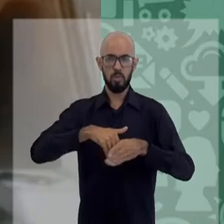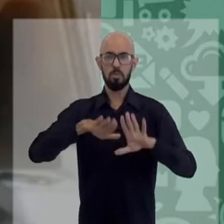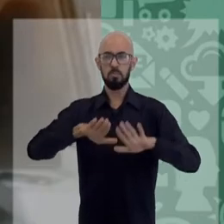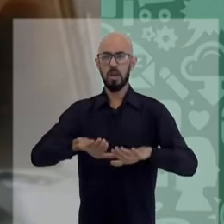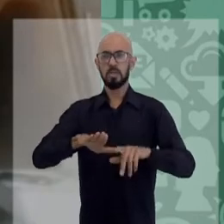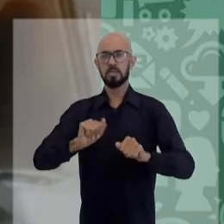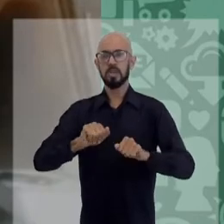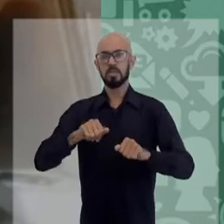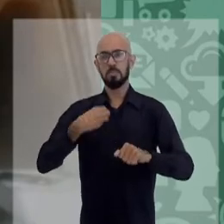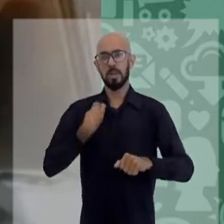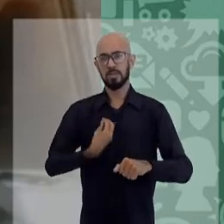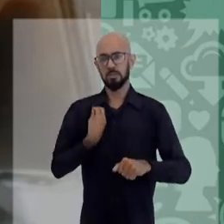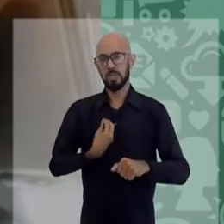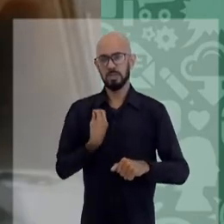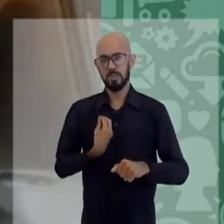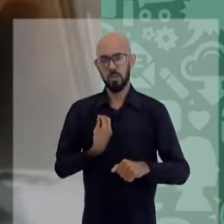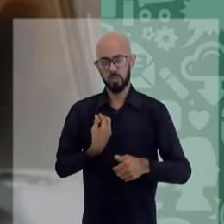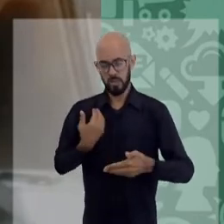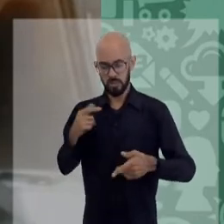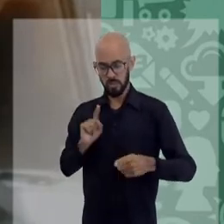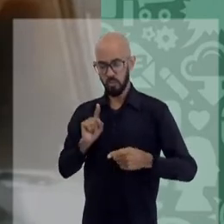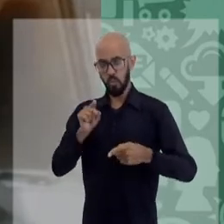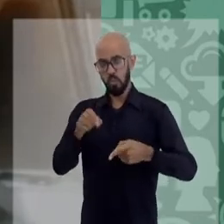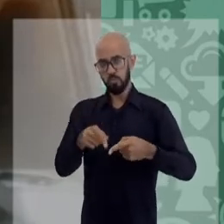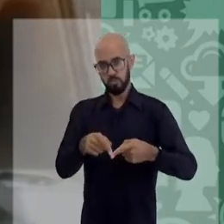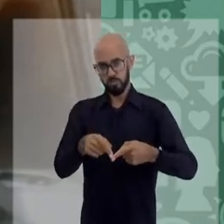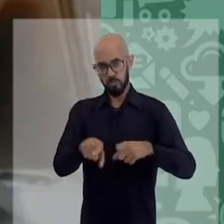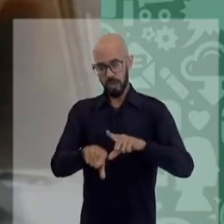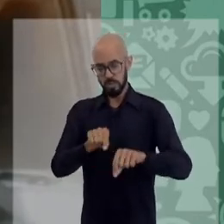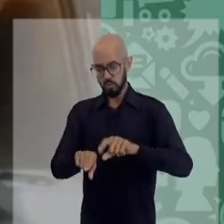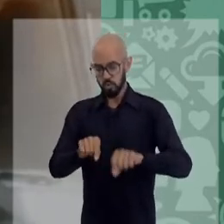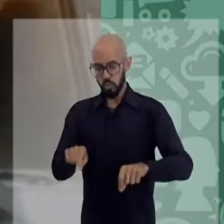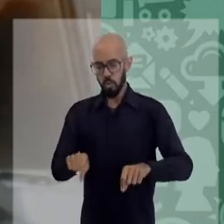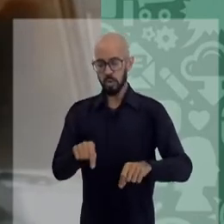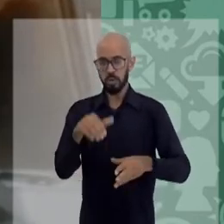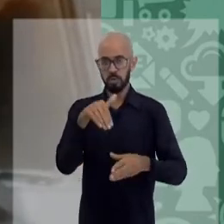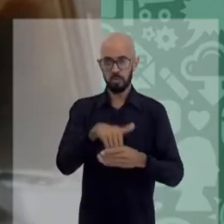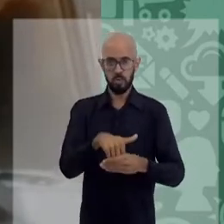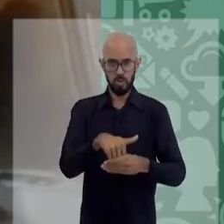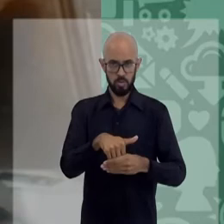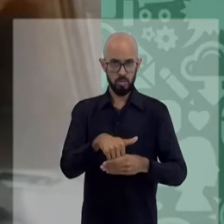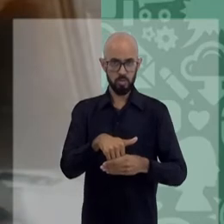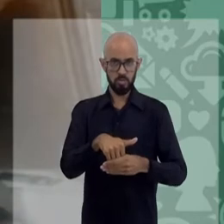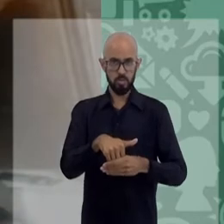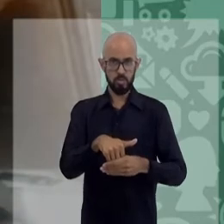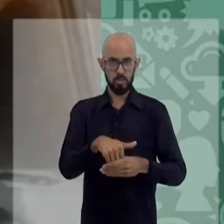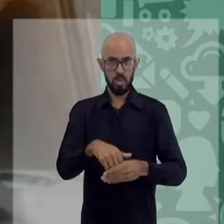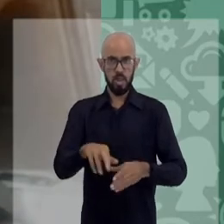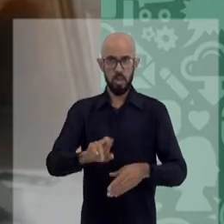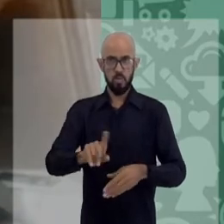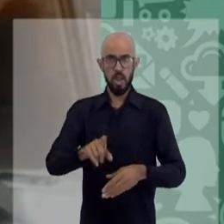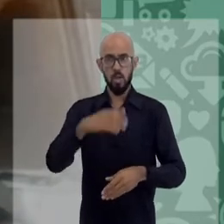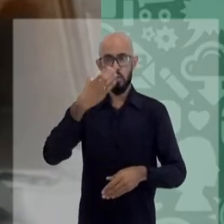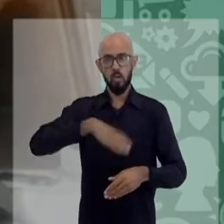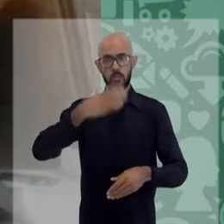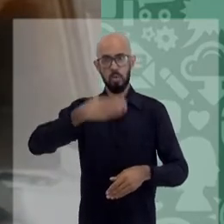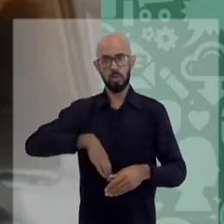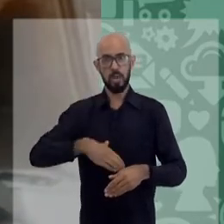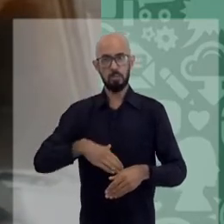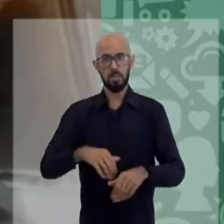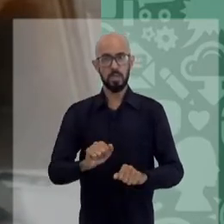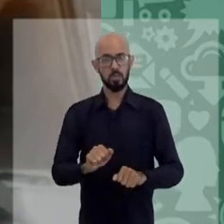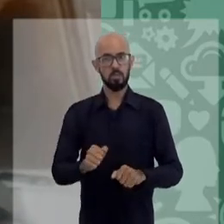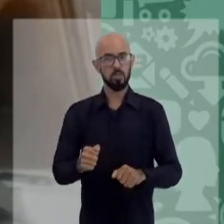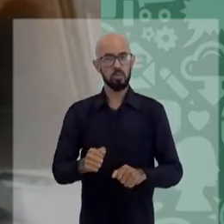sendo encaminhada, direcionada para a escolha eleitoral, o que é muito saudável, ou seja, não é um comportamento de fuga.